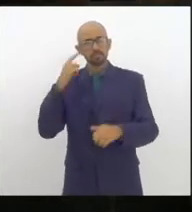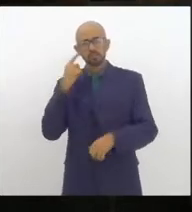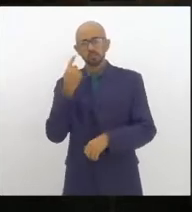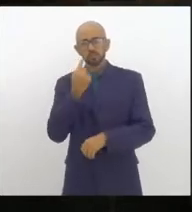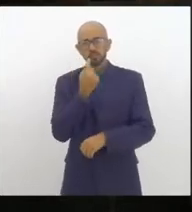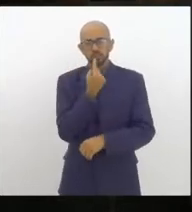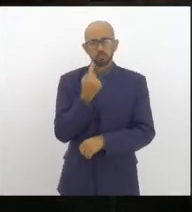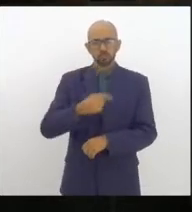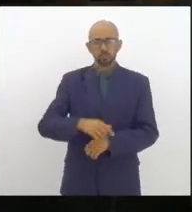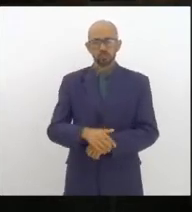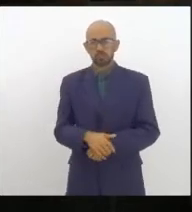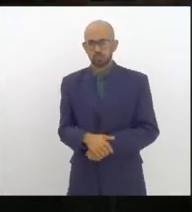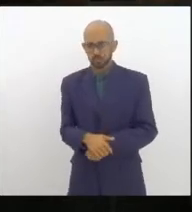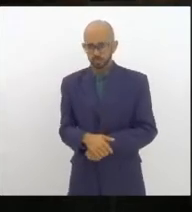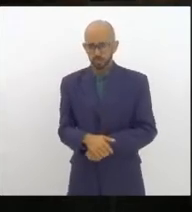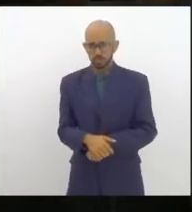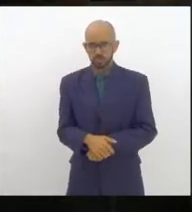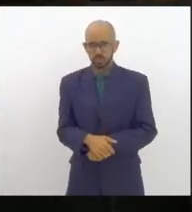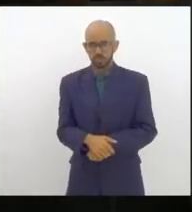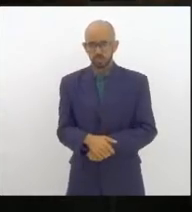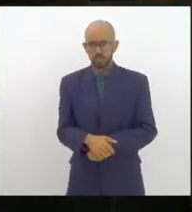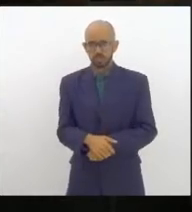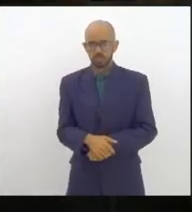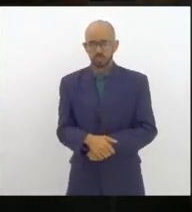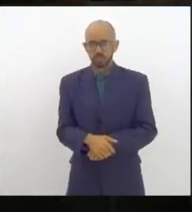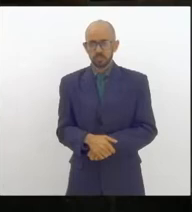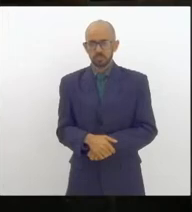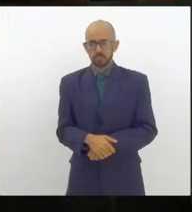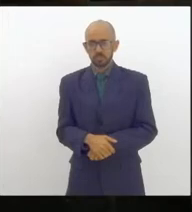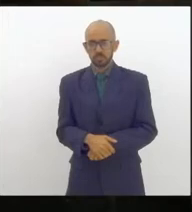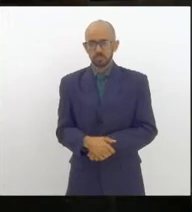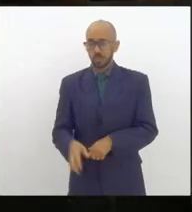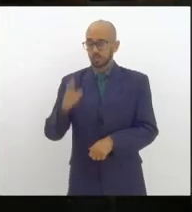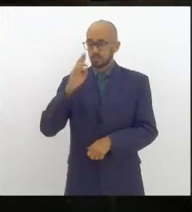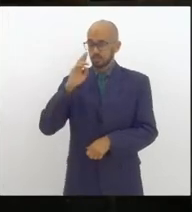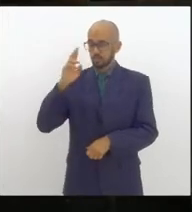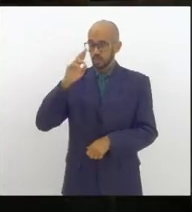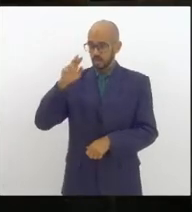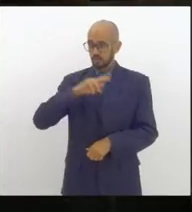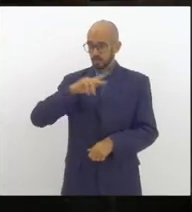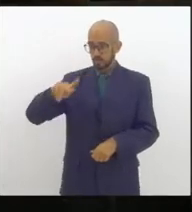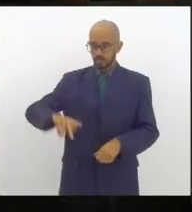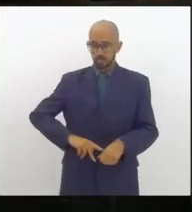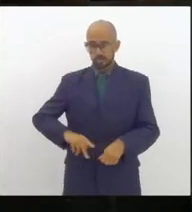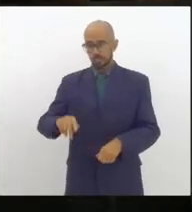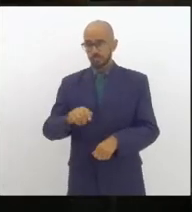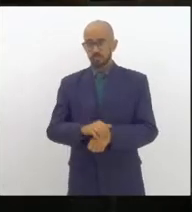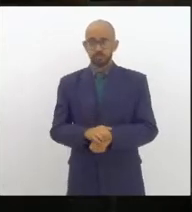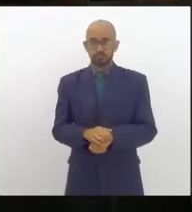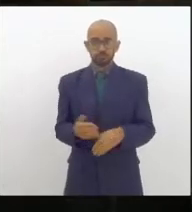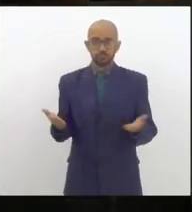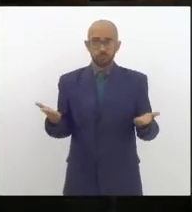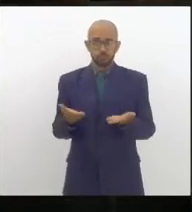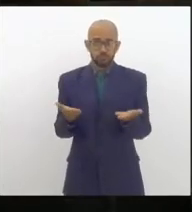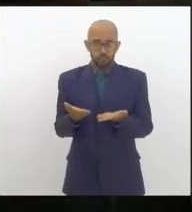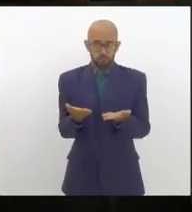deficientes auditivos a senhora Presidente Hoje